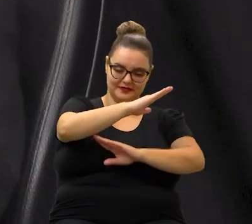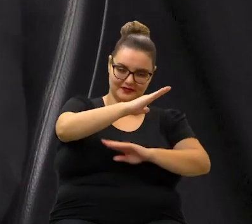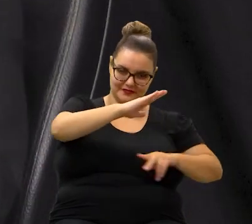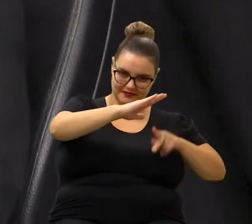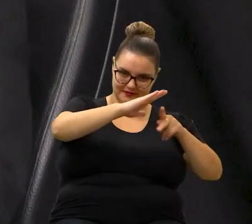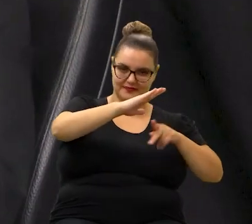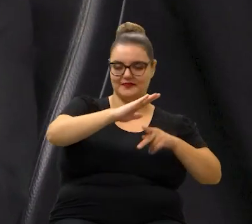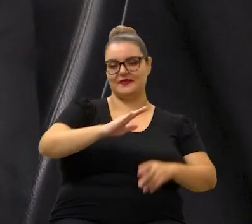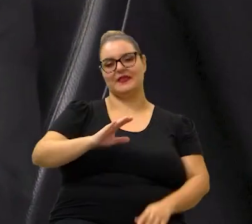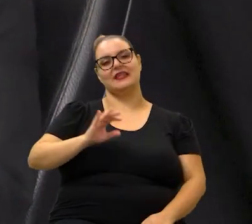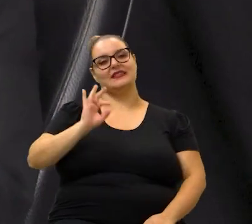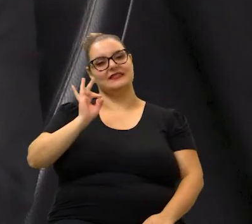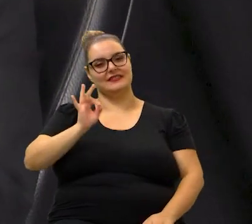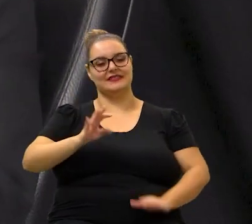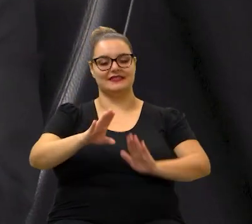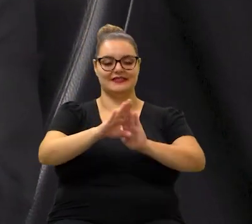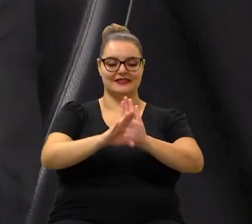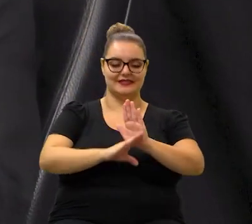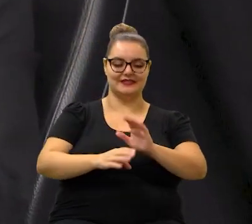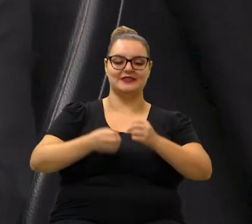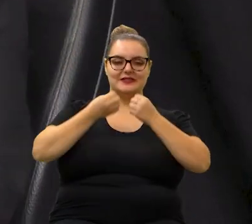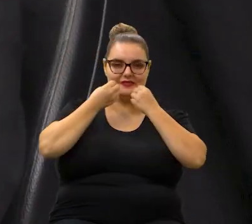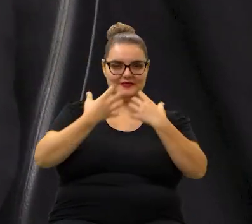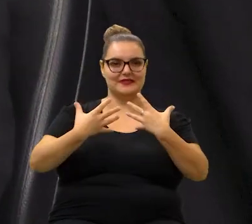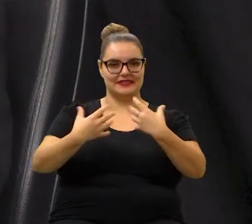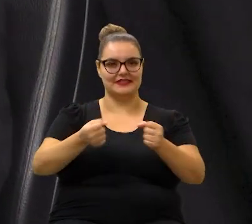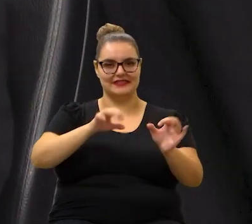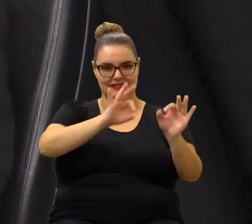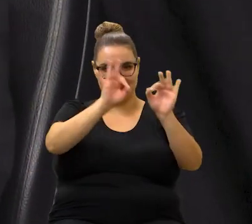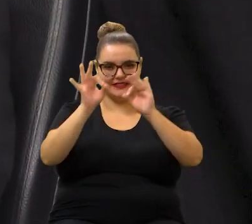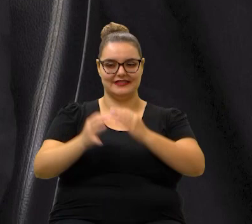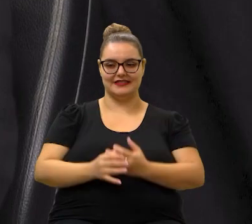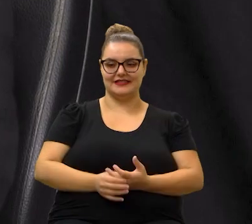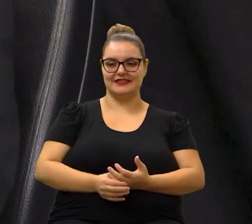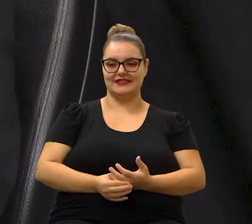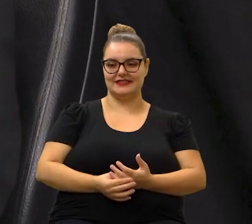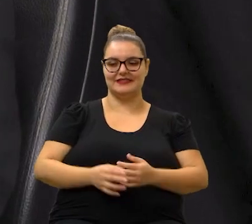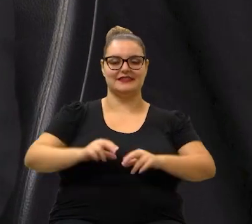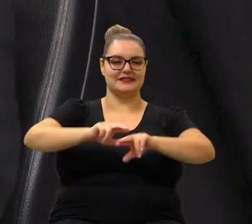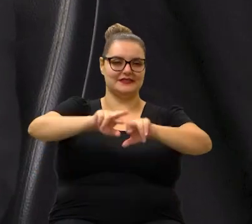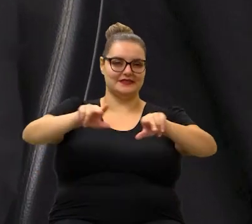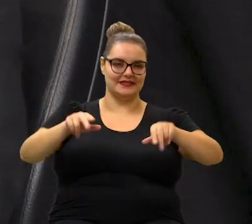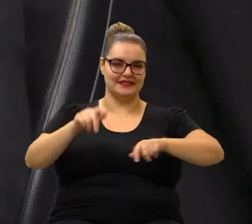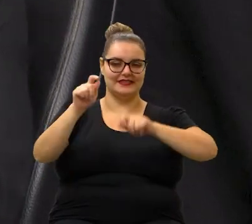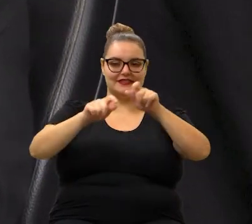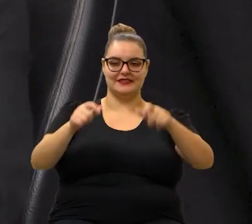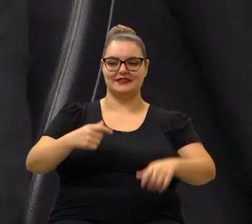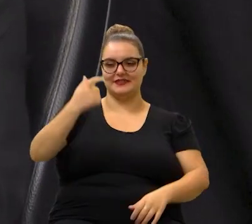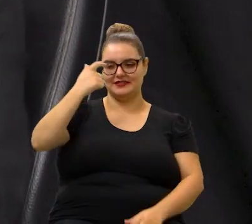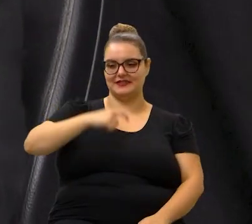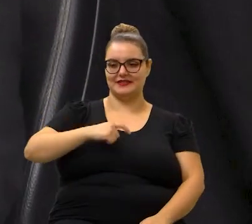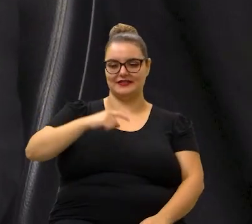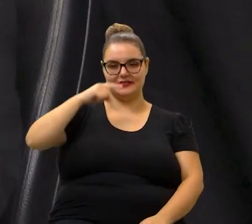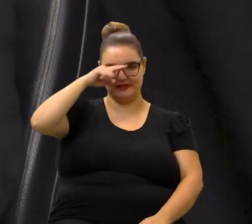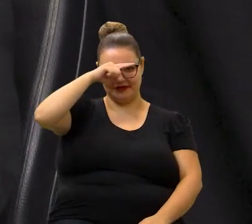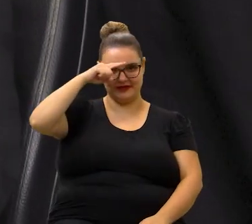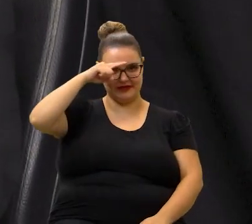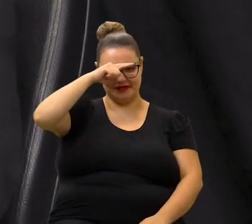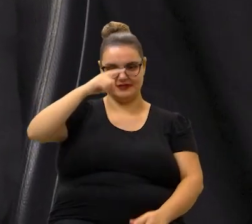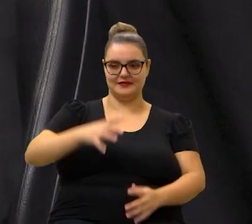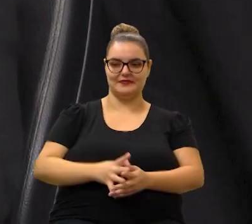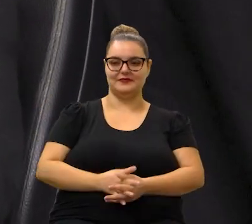programa que com certeza está sendo muito bem assistido por milhares de pessoas eu sou o vereador Felipe